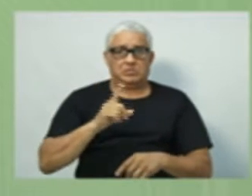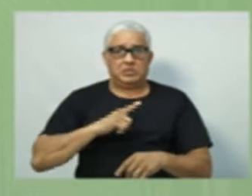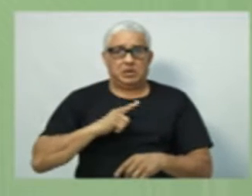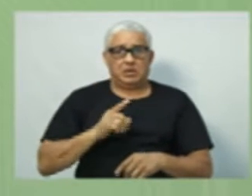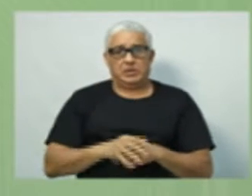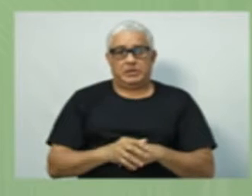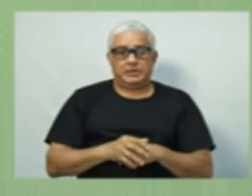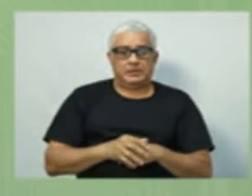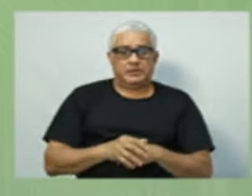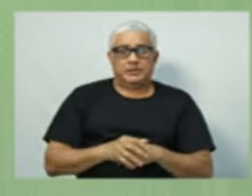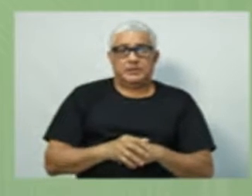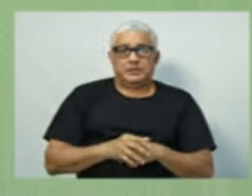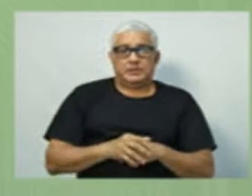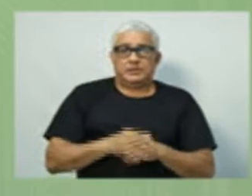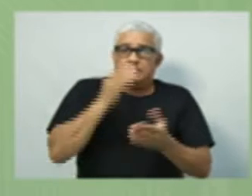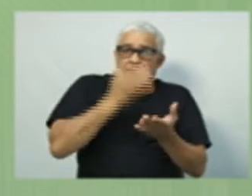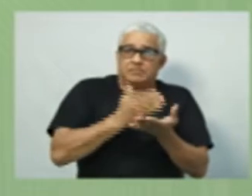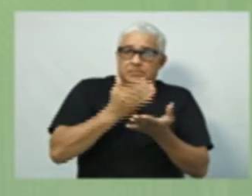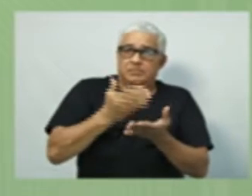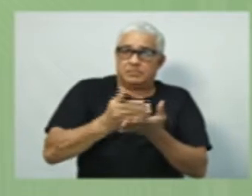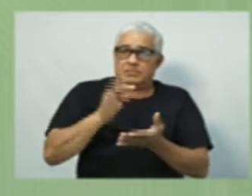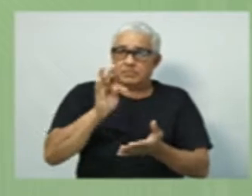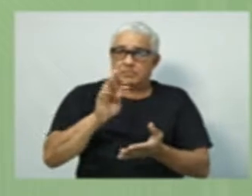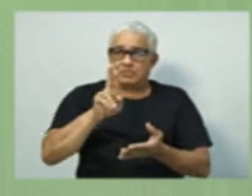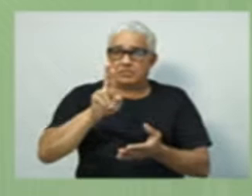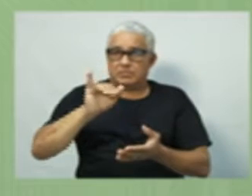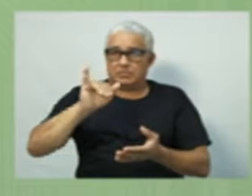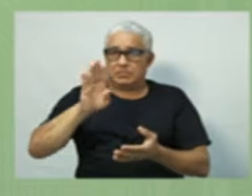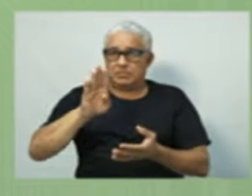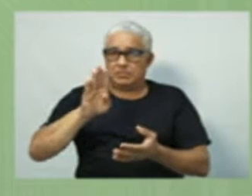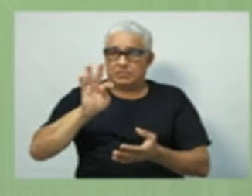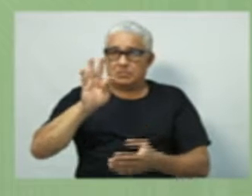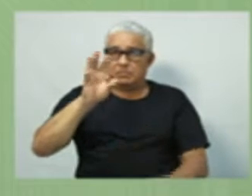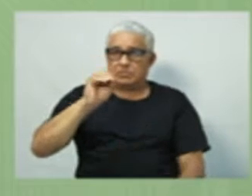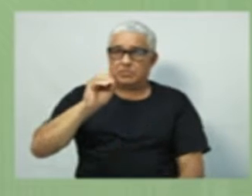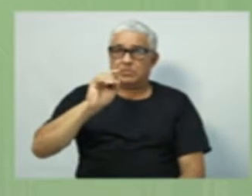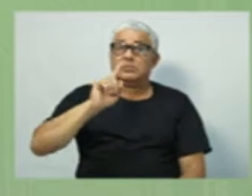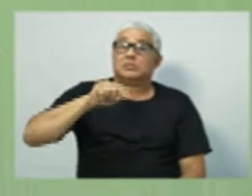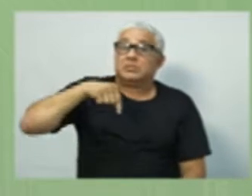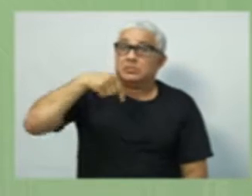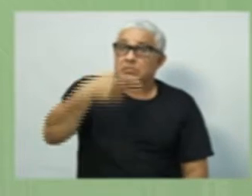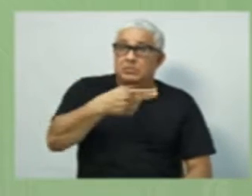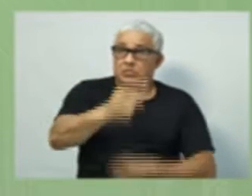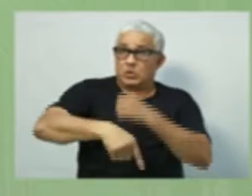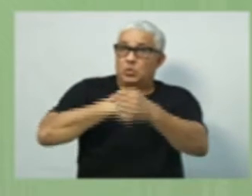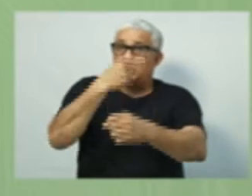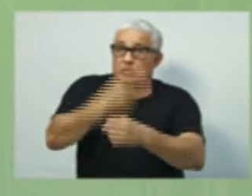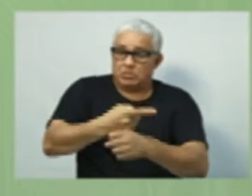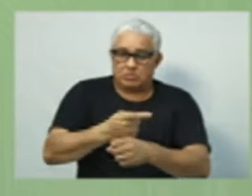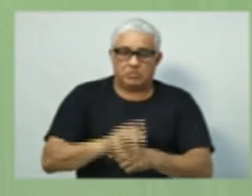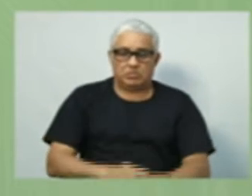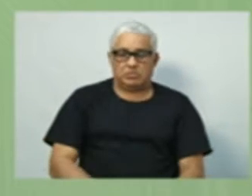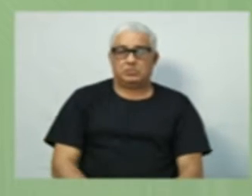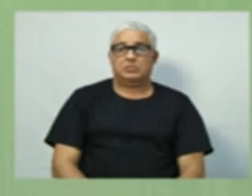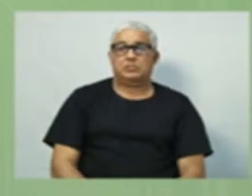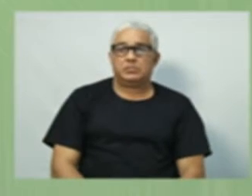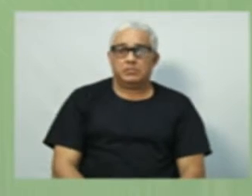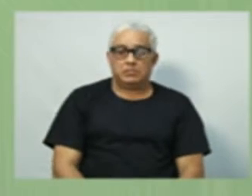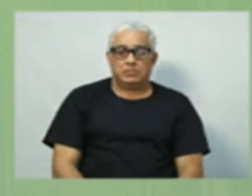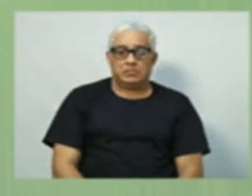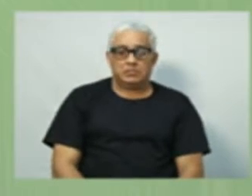é parcelamentos tributários que é além do exercício seguinte aí seria que no passivo não circulante